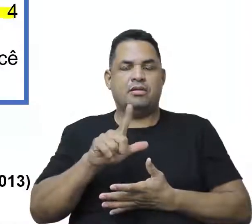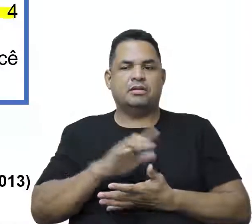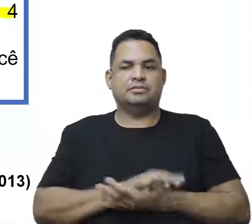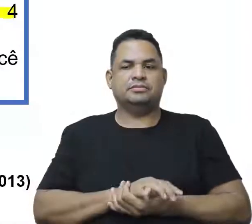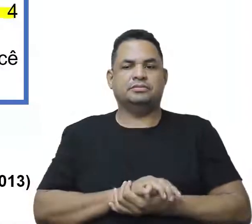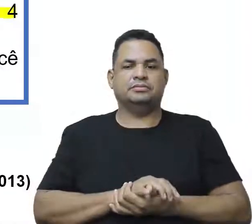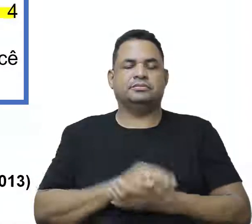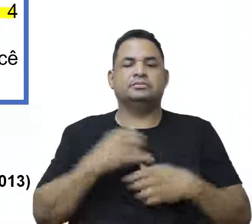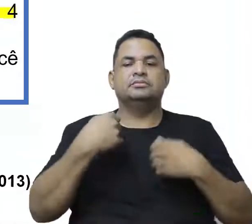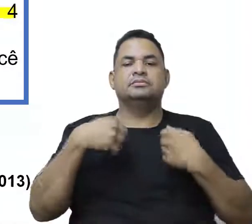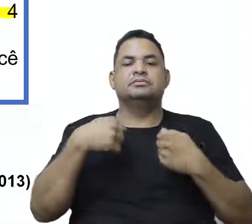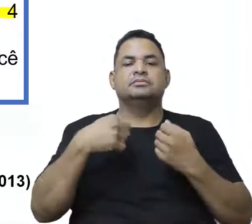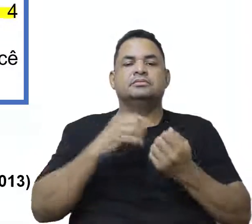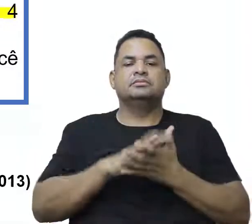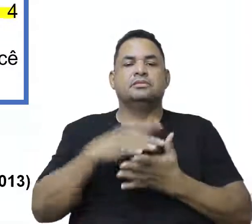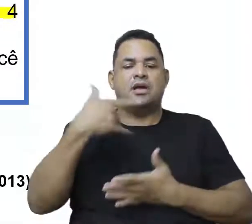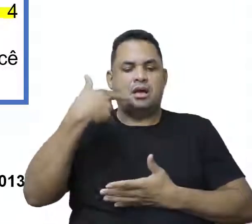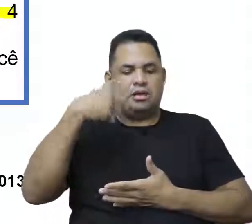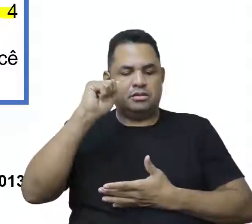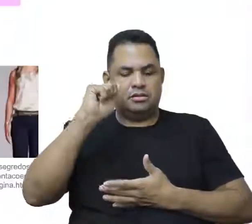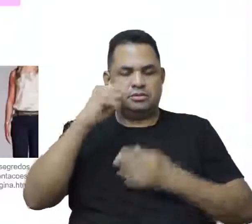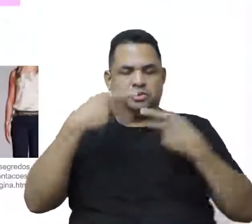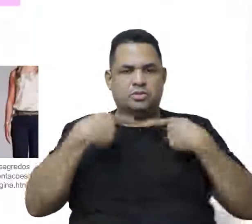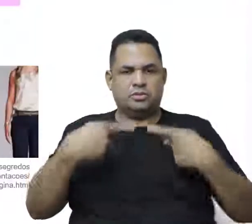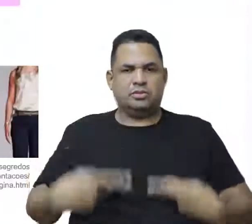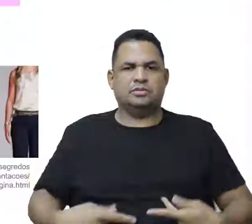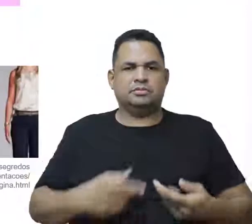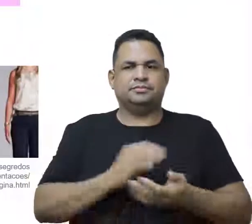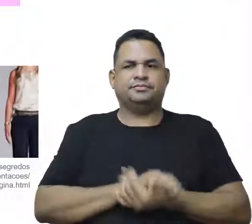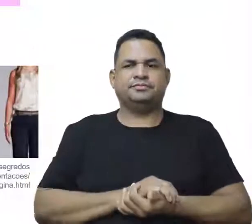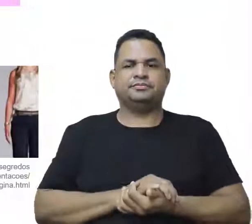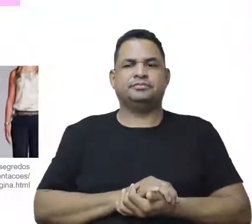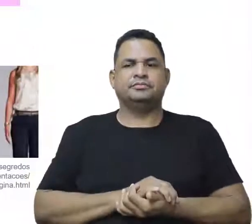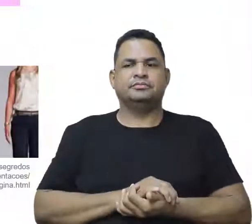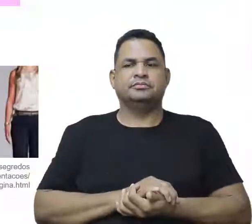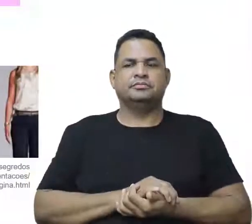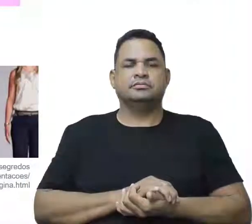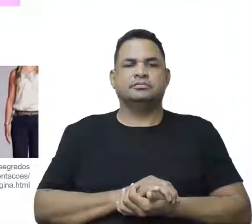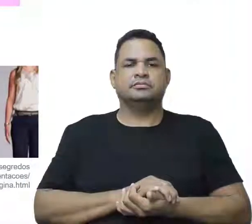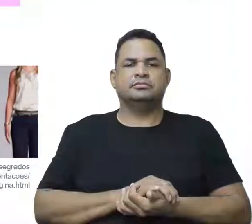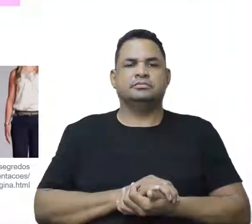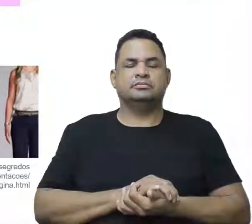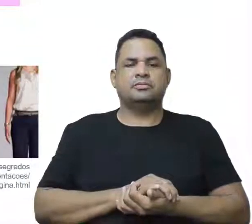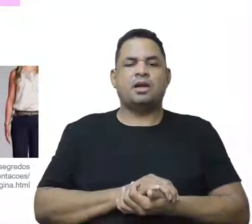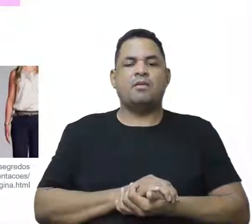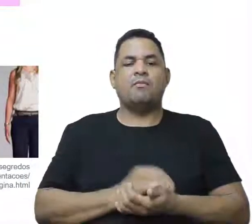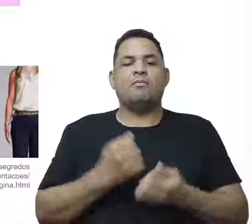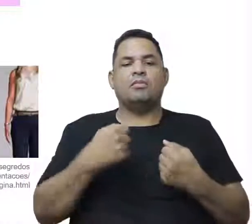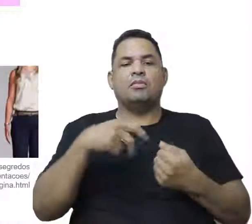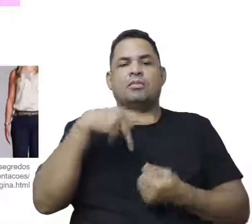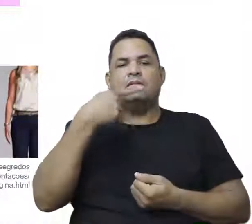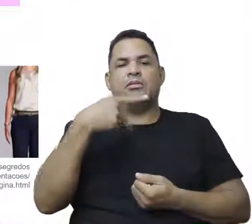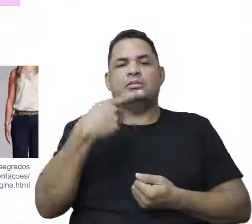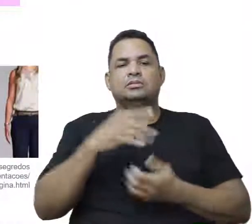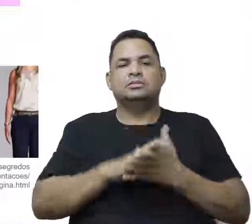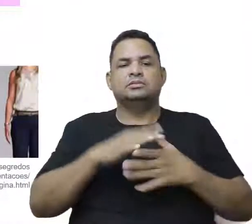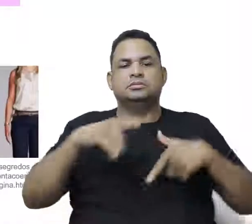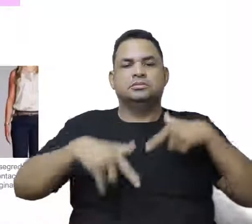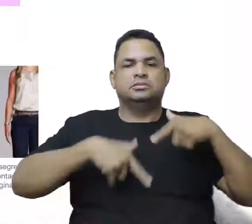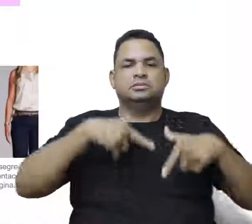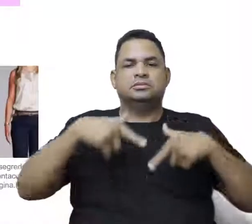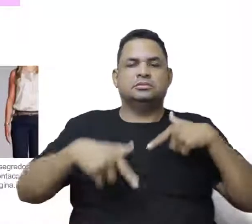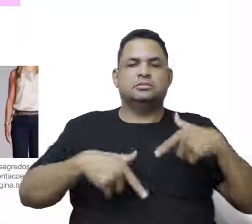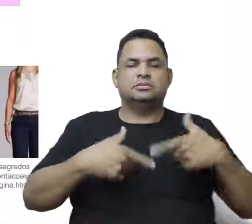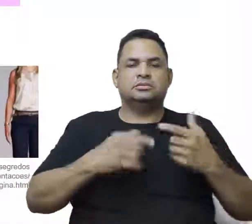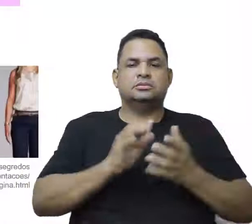vai requerer a sua linguagem corporal. O que mais, né? Então, eu posso dizer para vocês que no